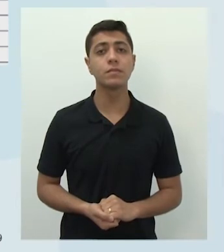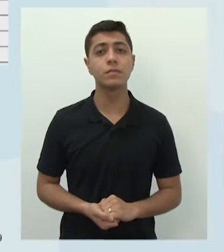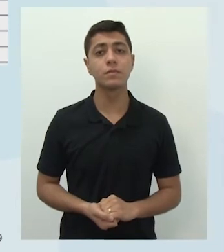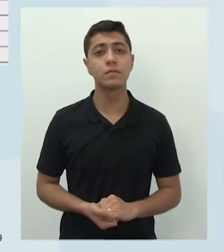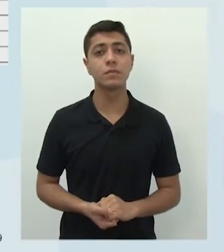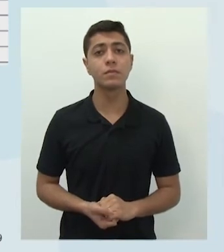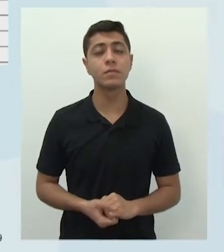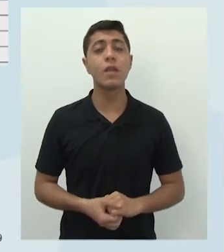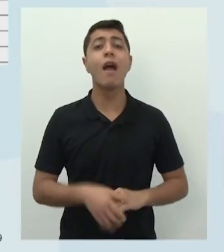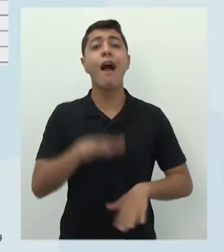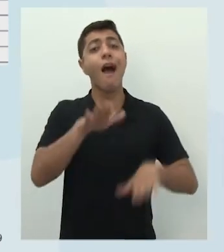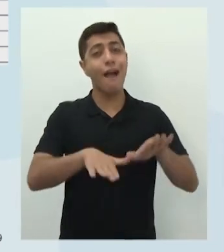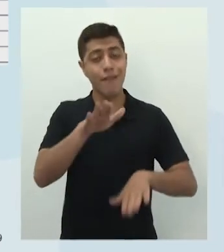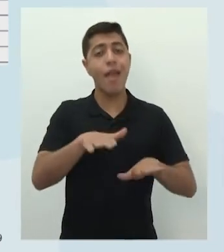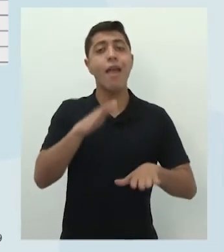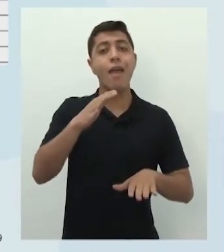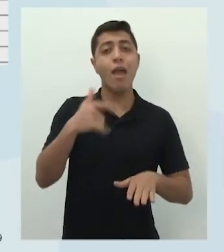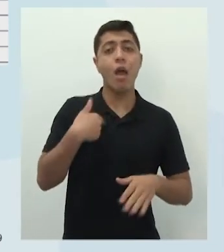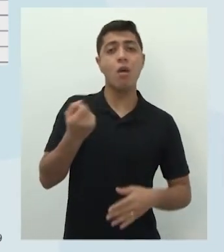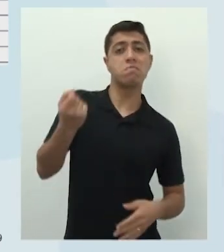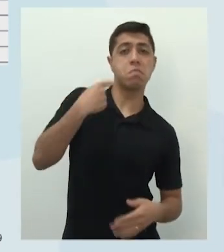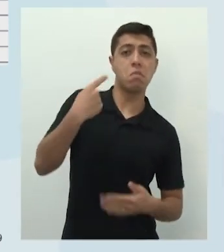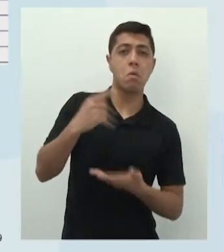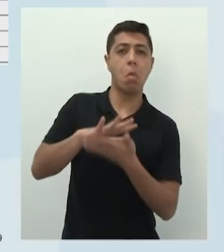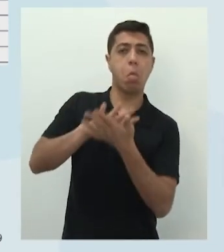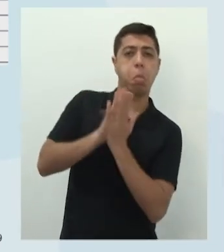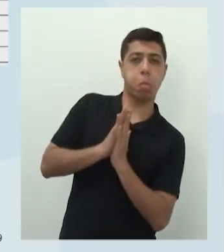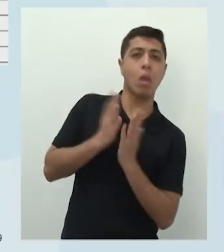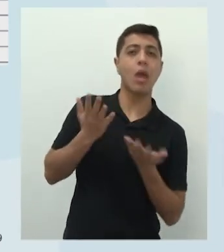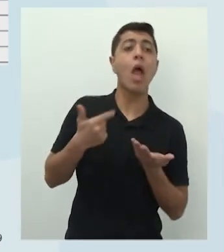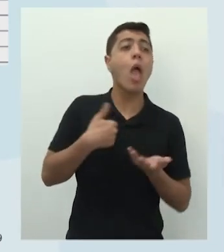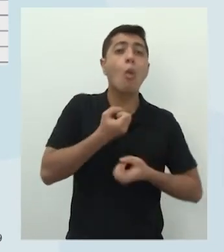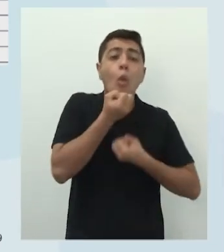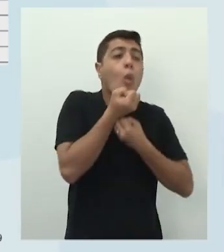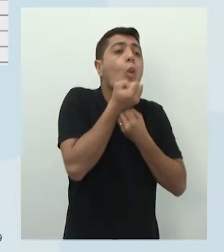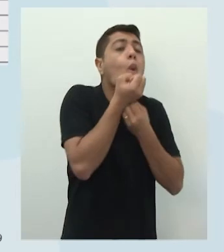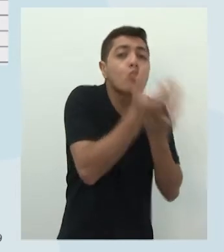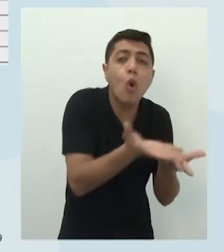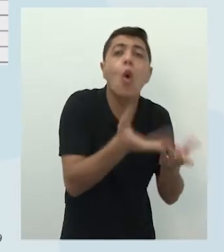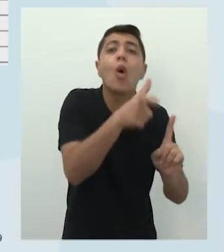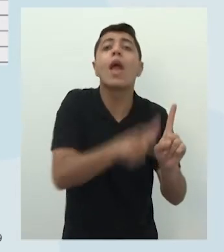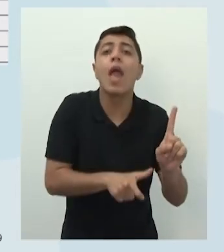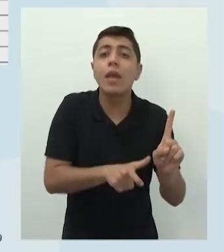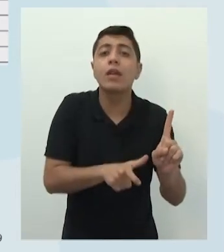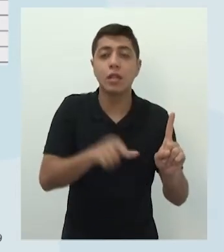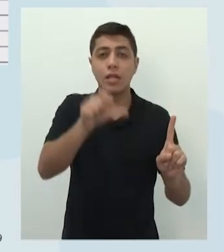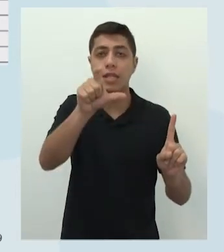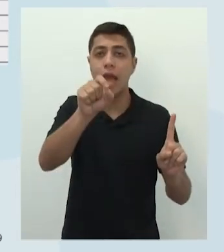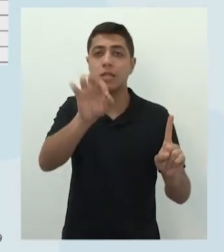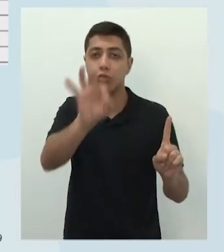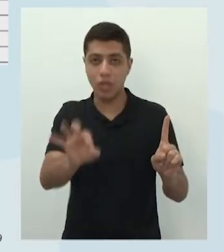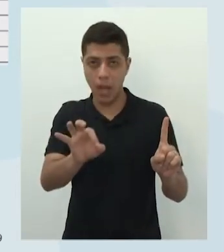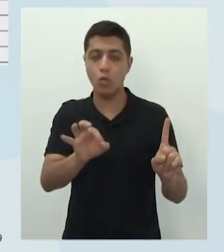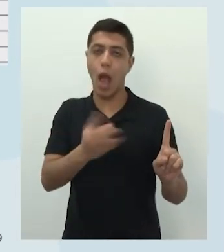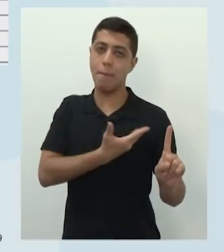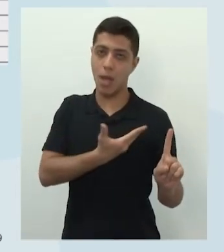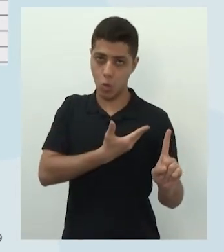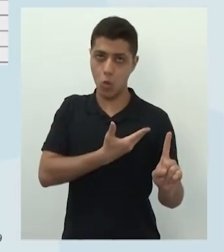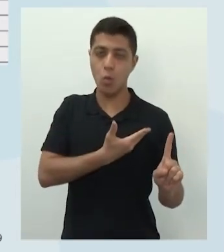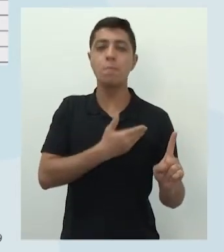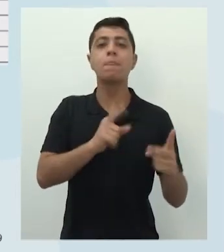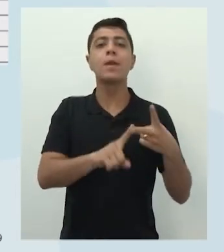Você não precisa saber mexer em tela touchscreen para sentar com o teu filho e conversar sobre respeito, conversar sobre tolerância,